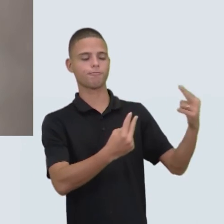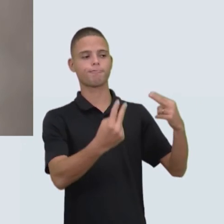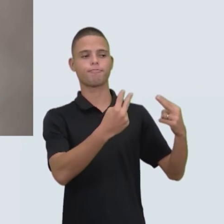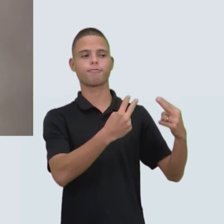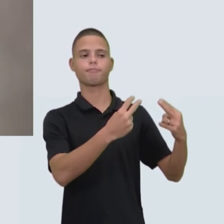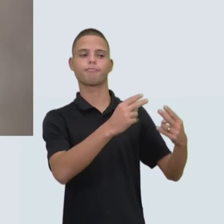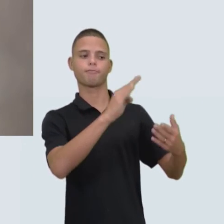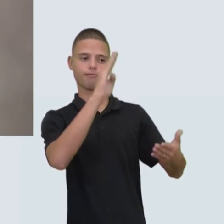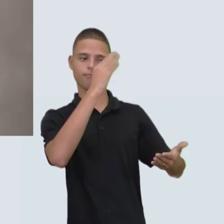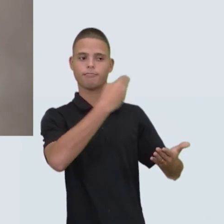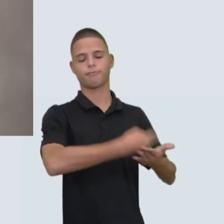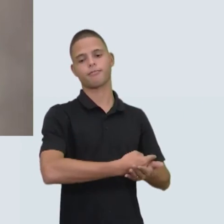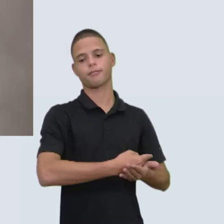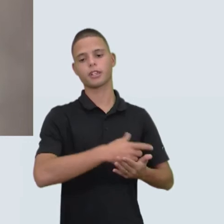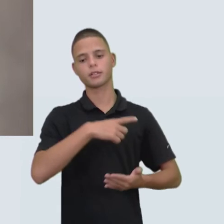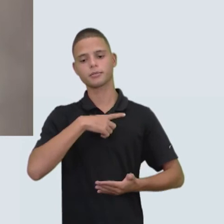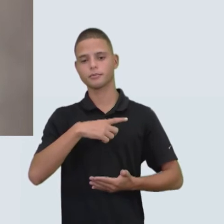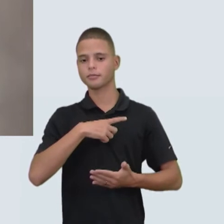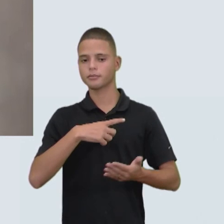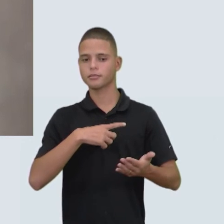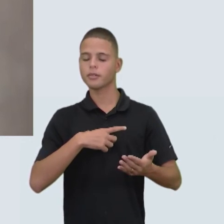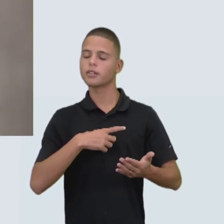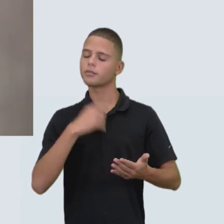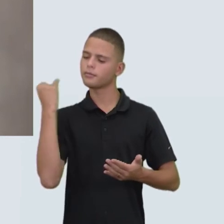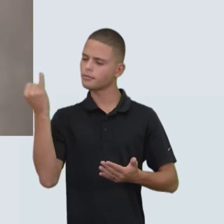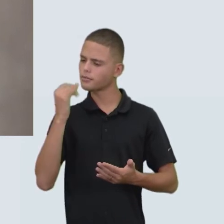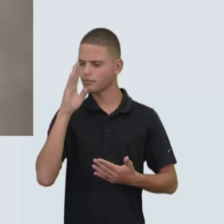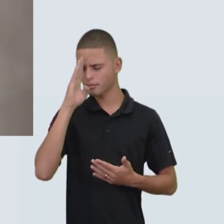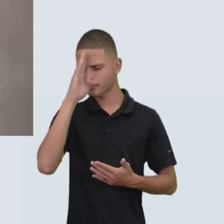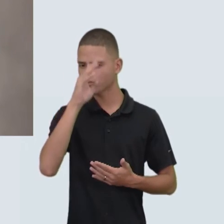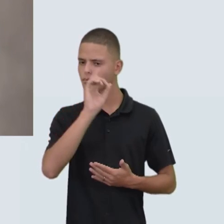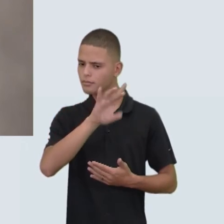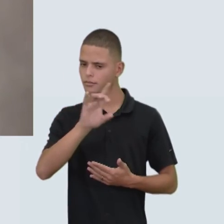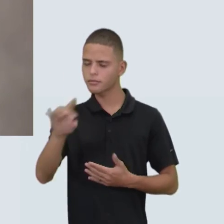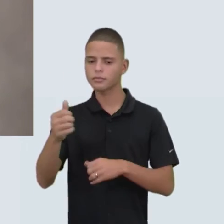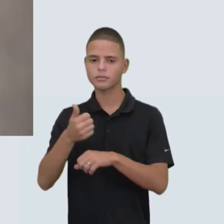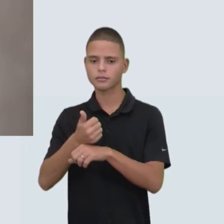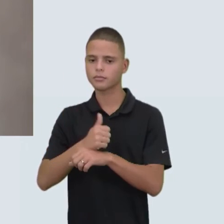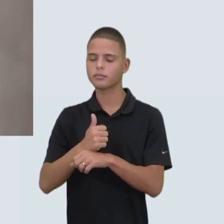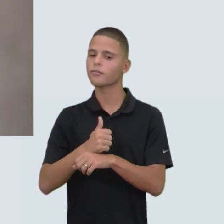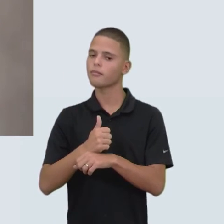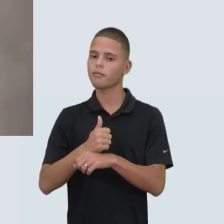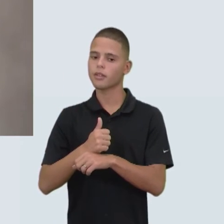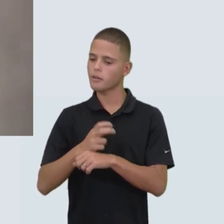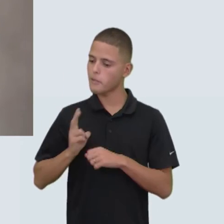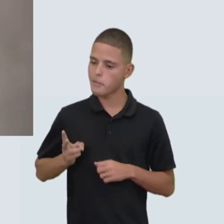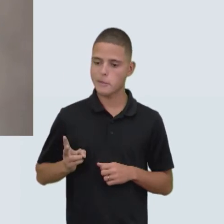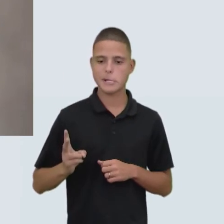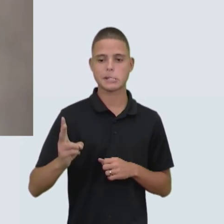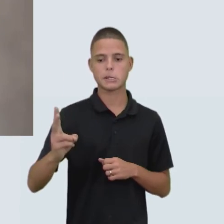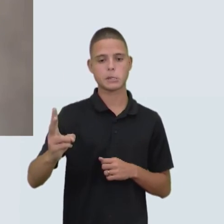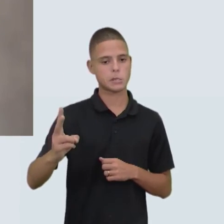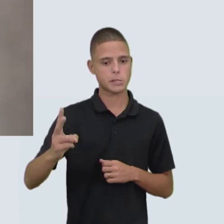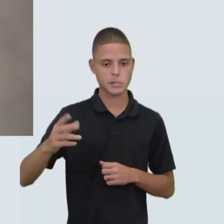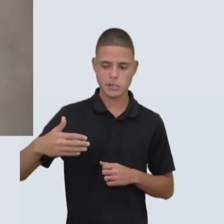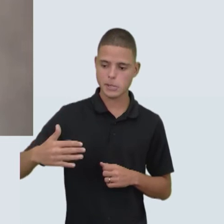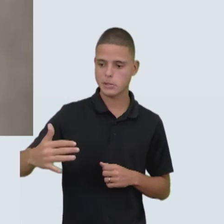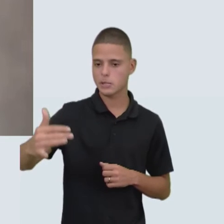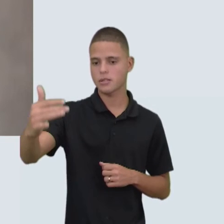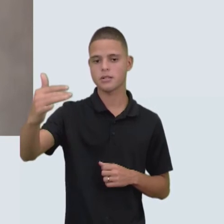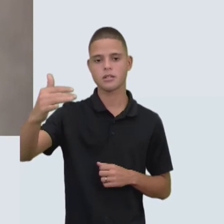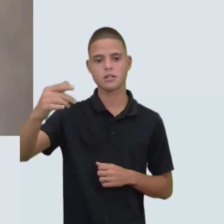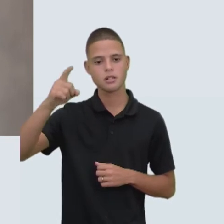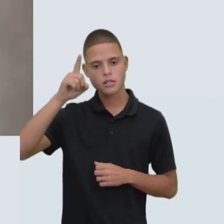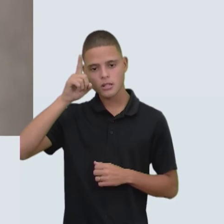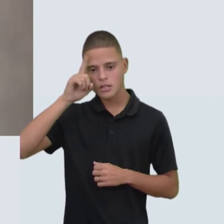trabalho. Ele é indispensável para qualquer profissional e isso não é uma coisa que você faz hoje e amanhã e depois volta a fazer meses depois. Você